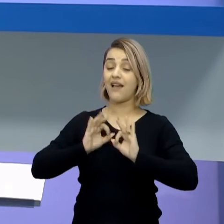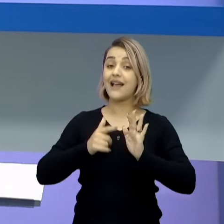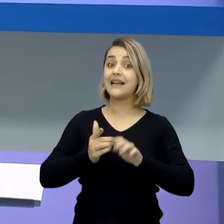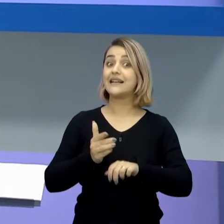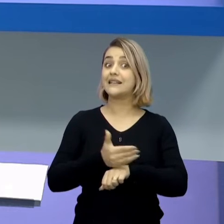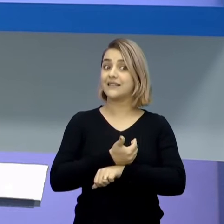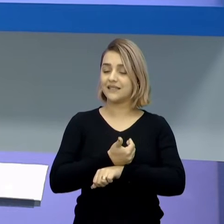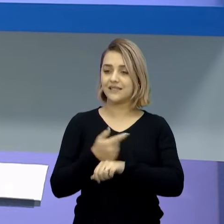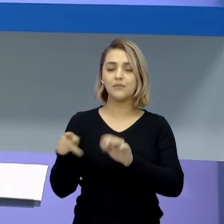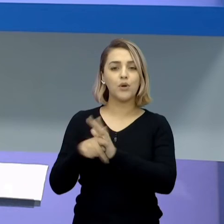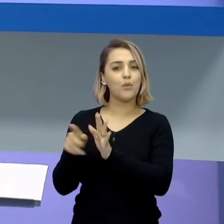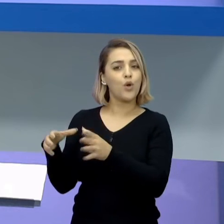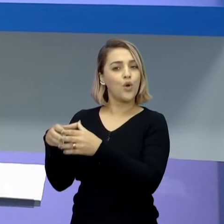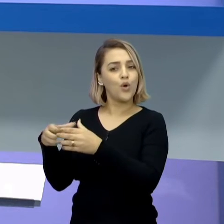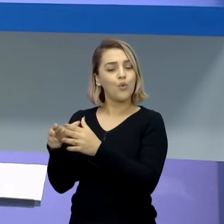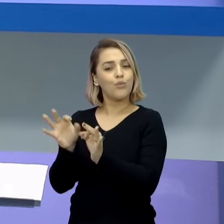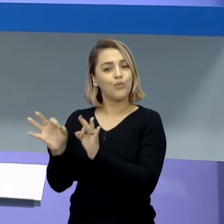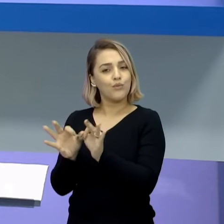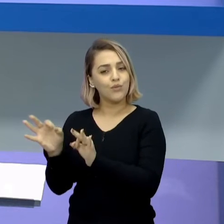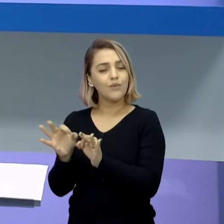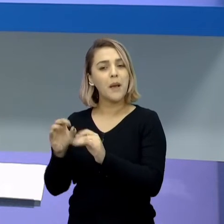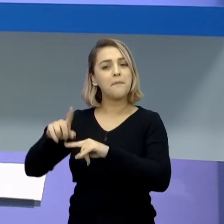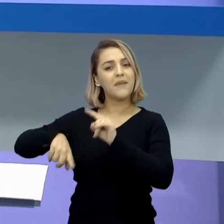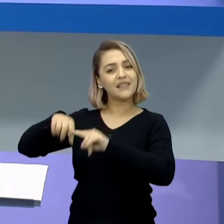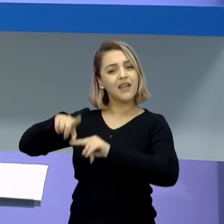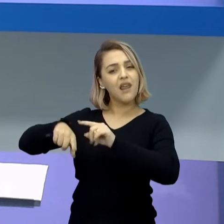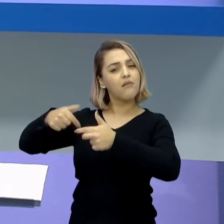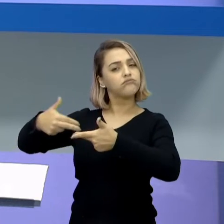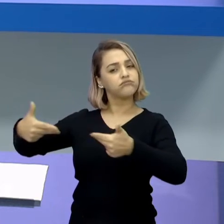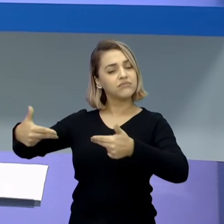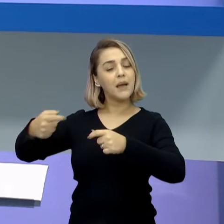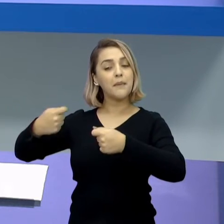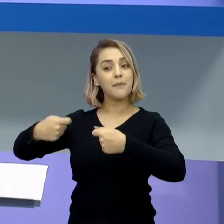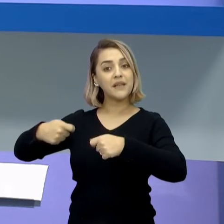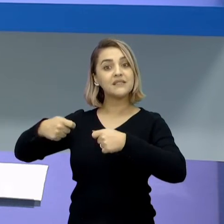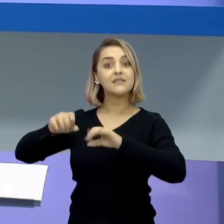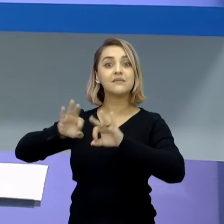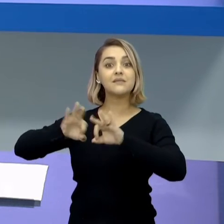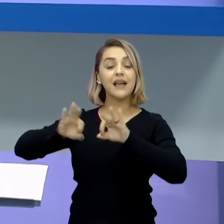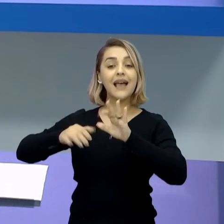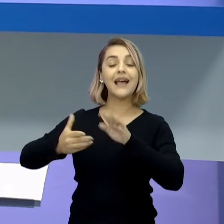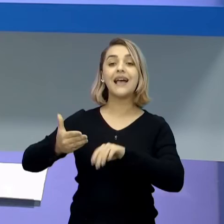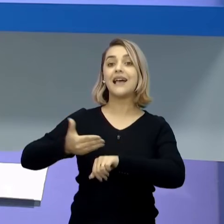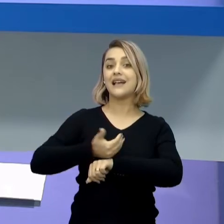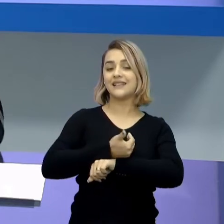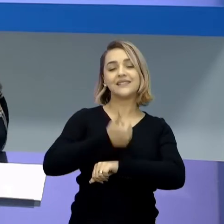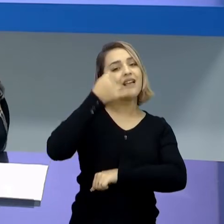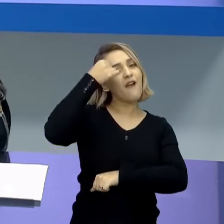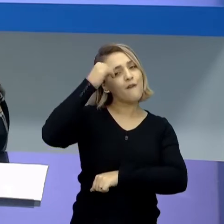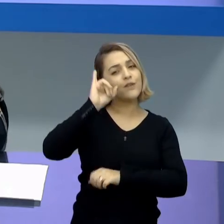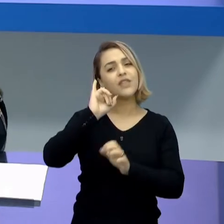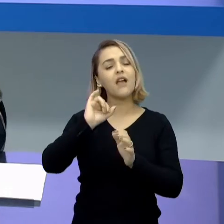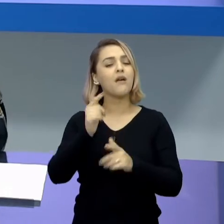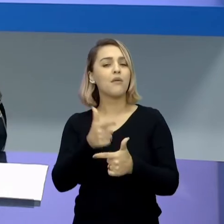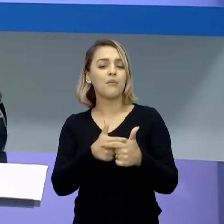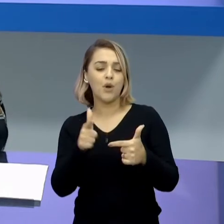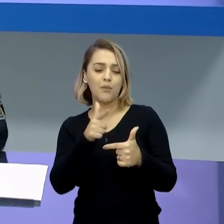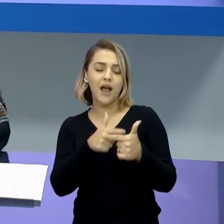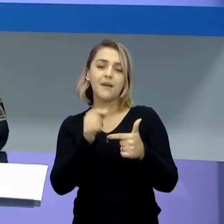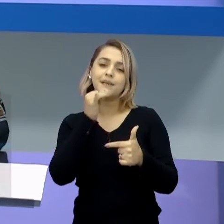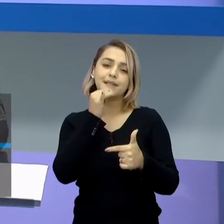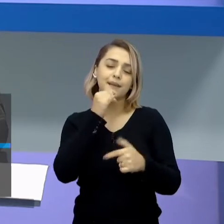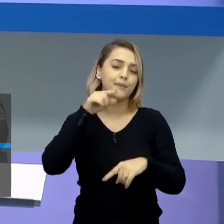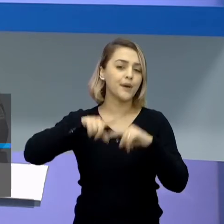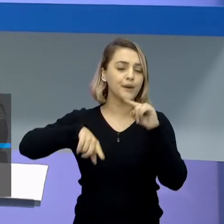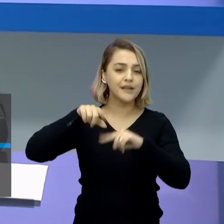com antecedência. Por quê? Para a gente não ter nenhum problema, com a relação aí de equipamentos. Então, se você for fazer